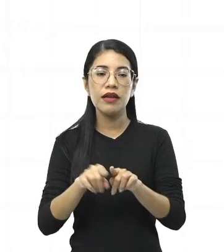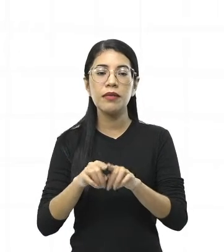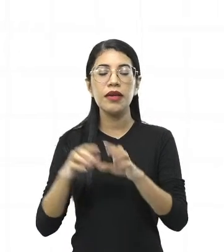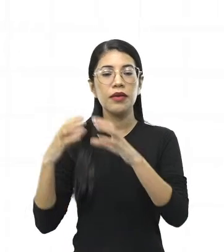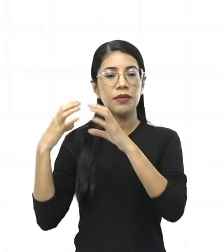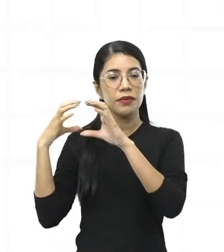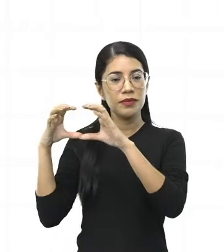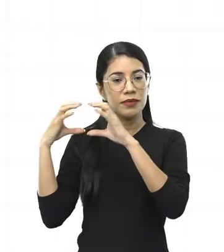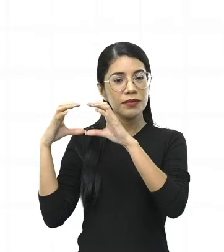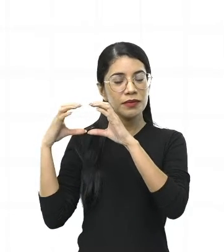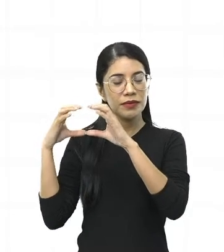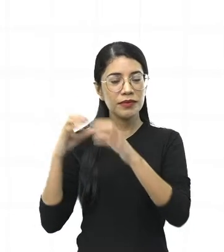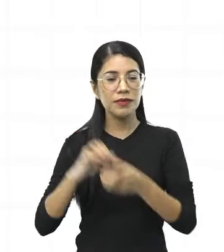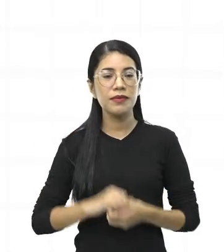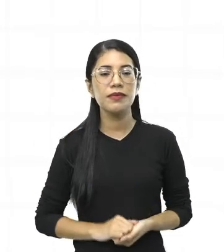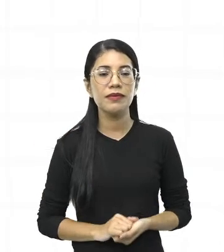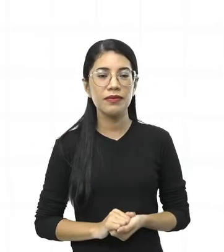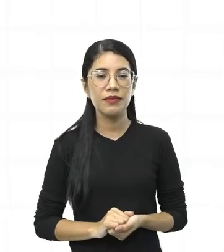coco.